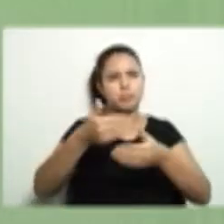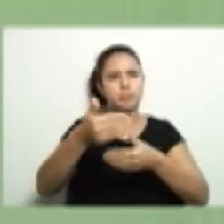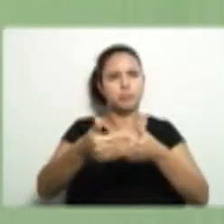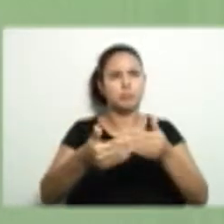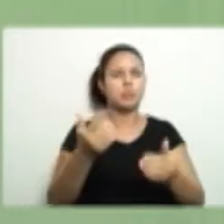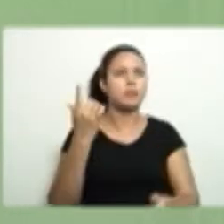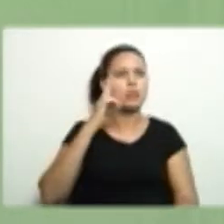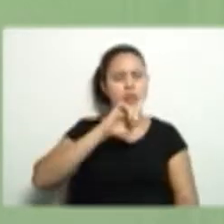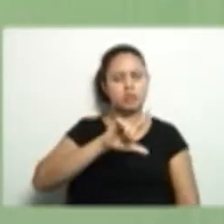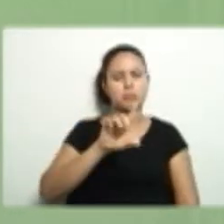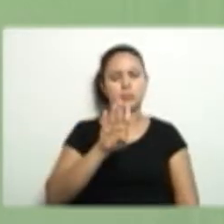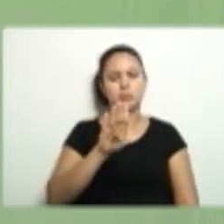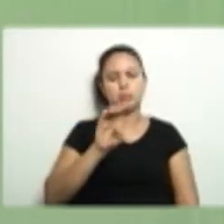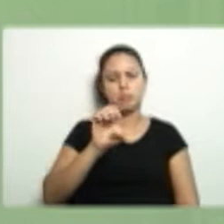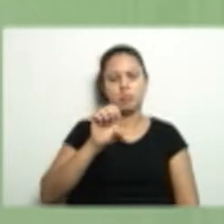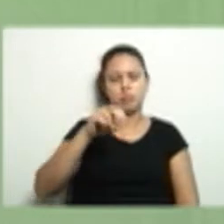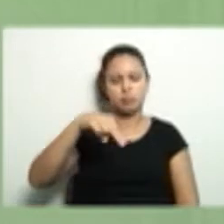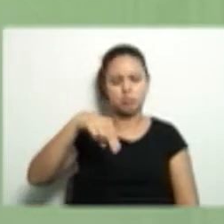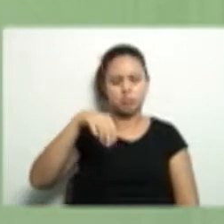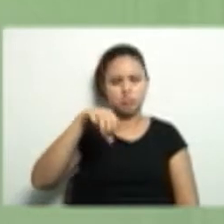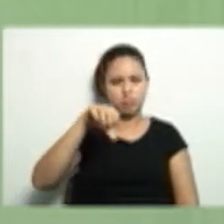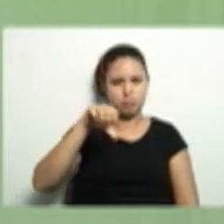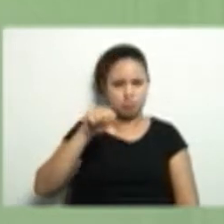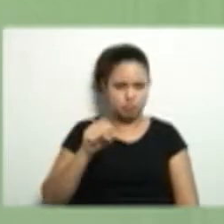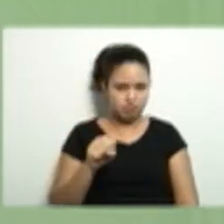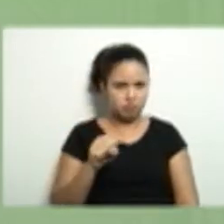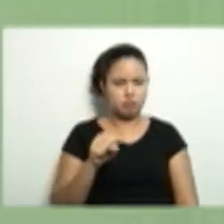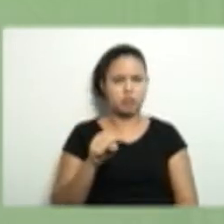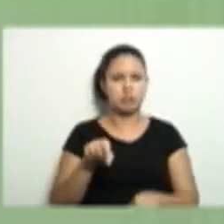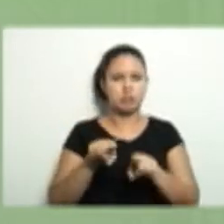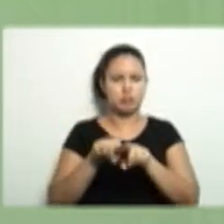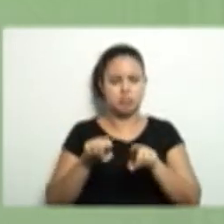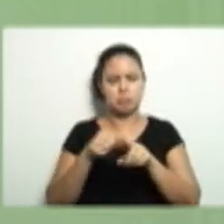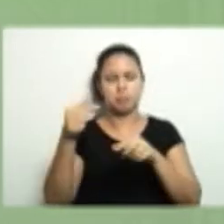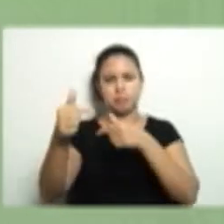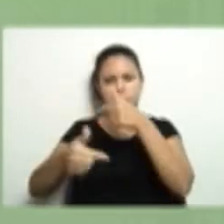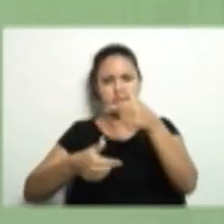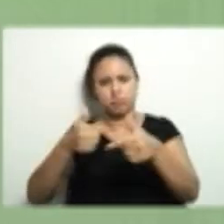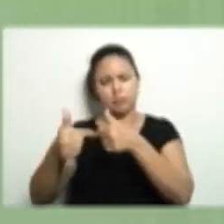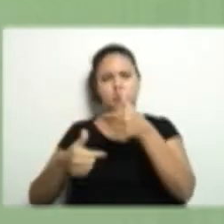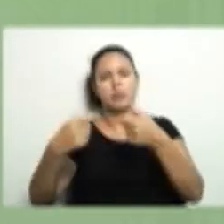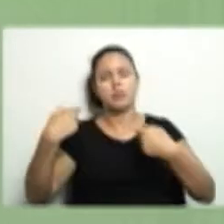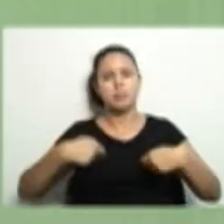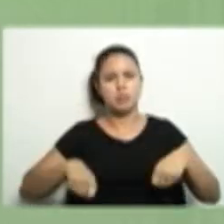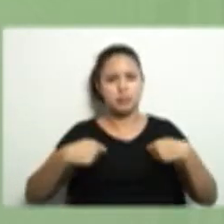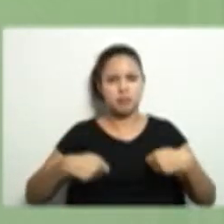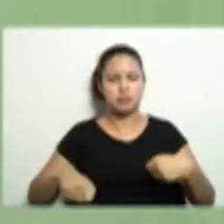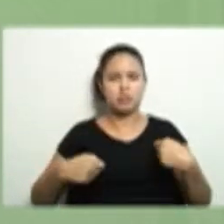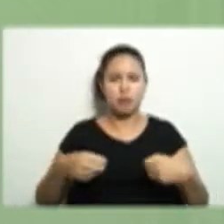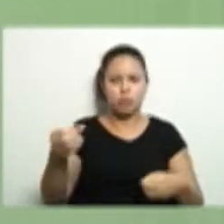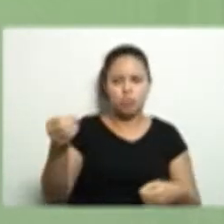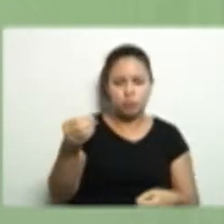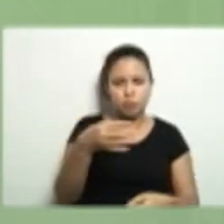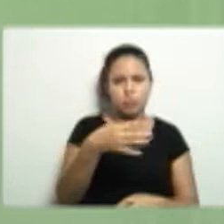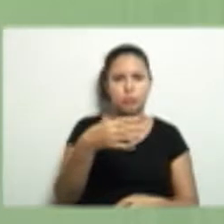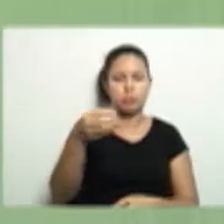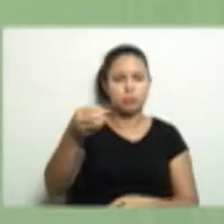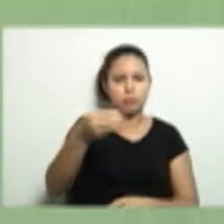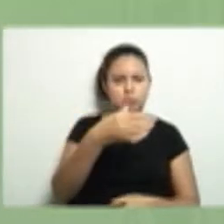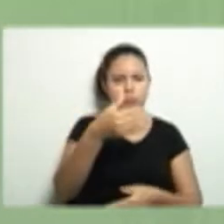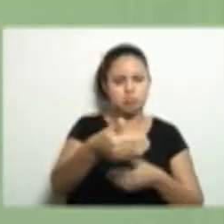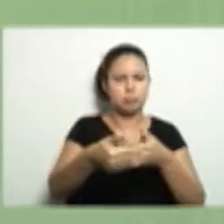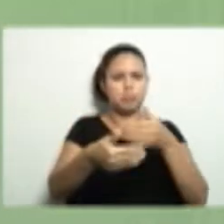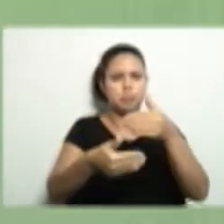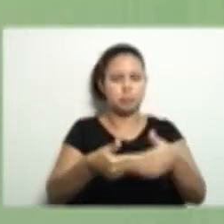de bens e serviços, é preciso modernizar os processos produtivos de acordo com o